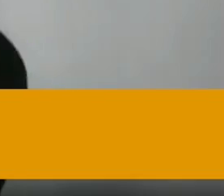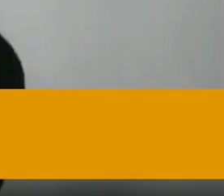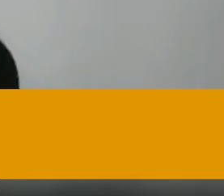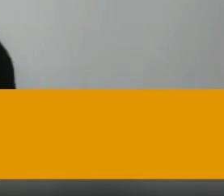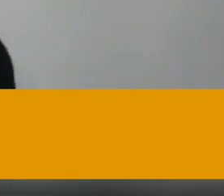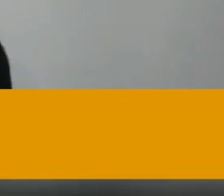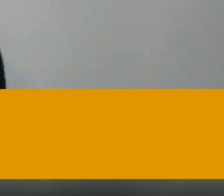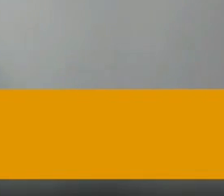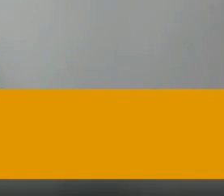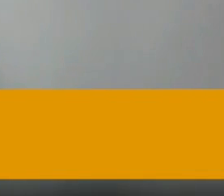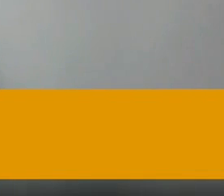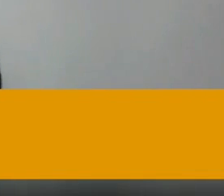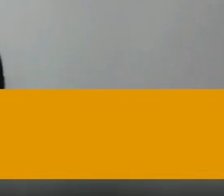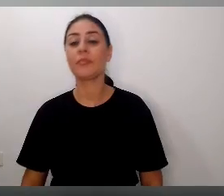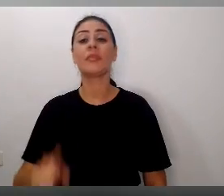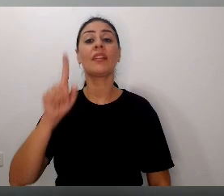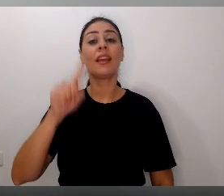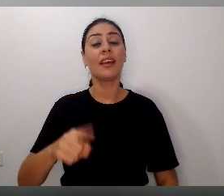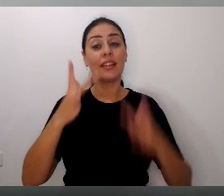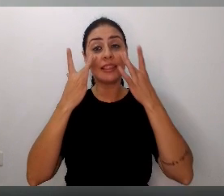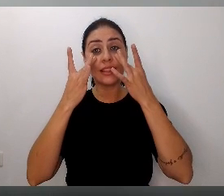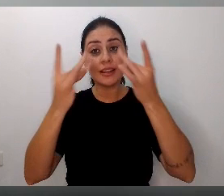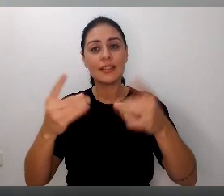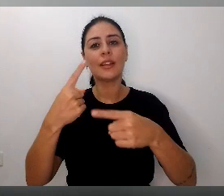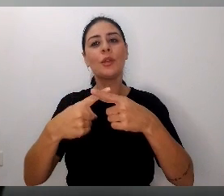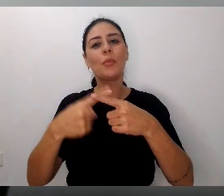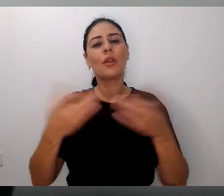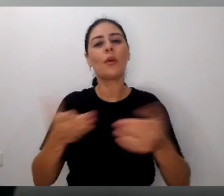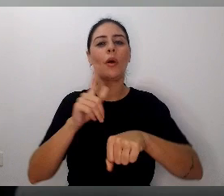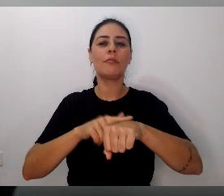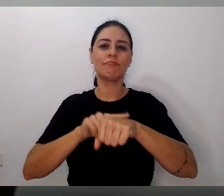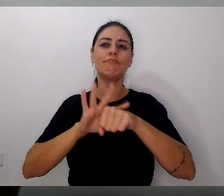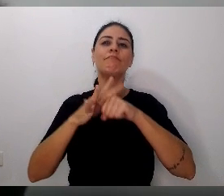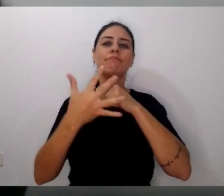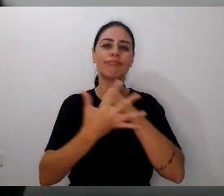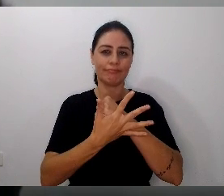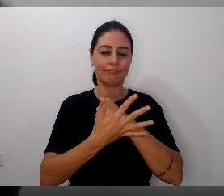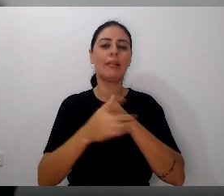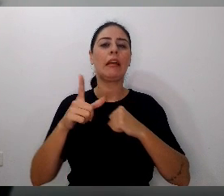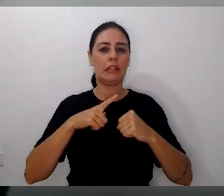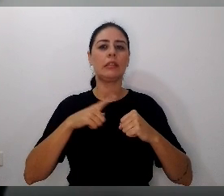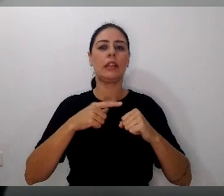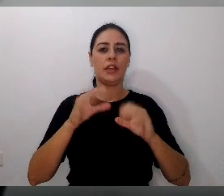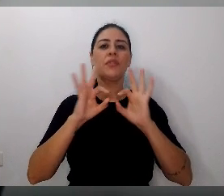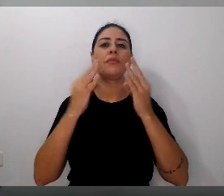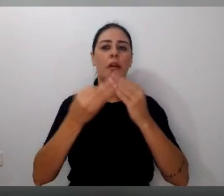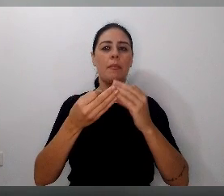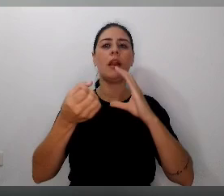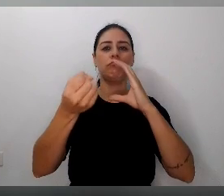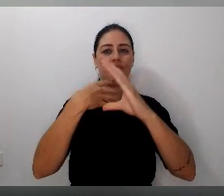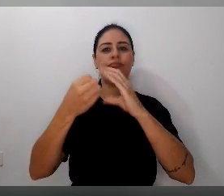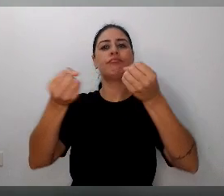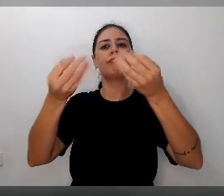É interessante, né? Porque nesse período pandêmico a gente tem tido os relatos da intensidade das